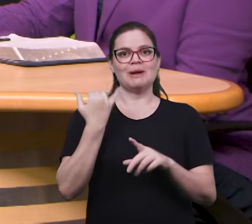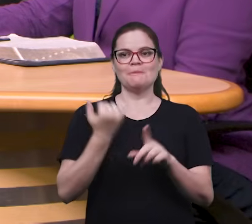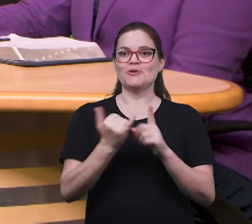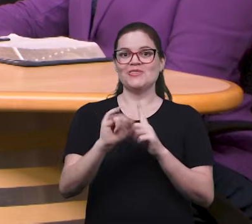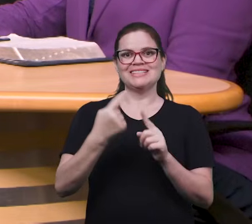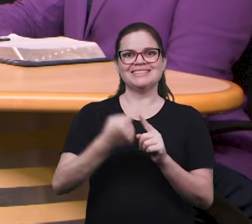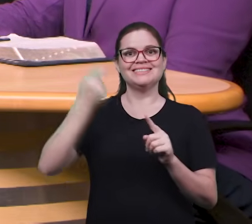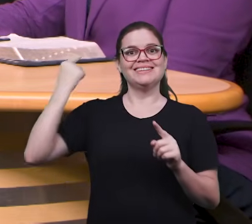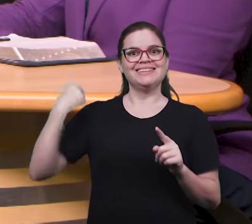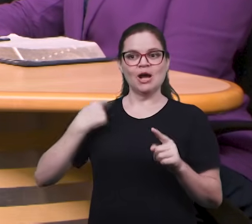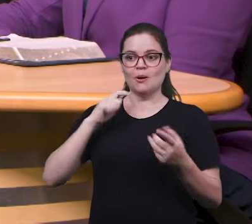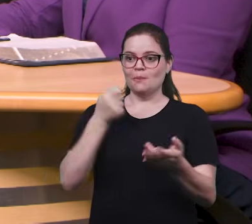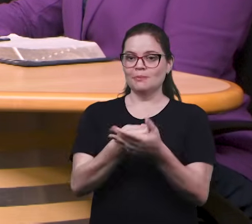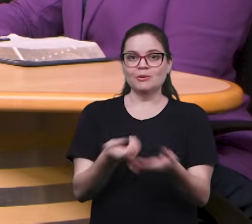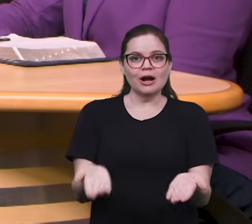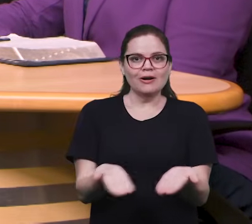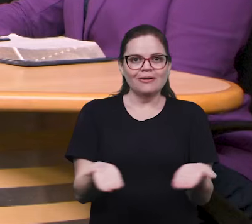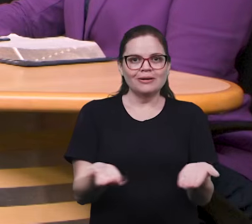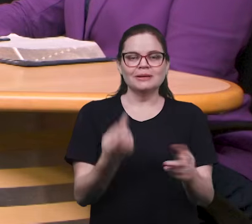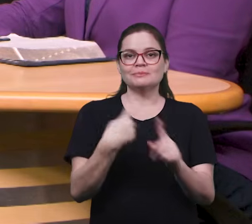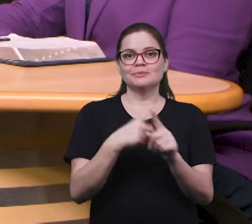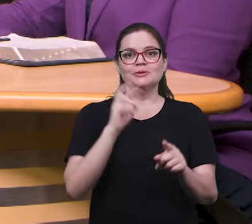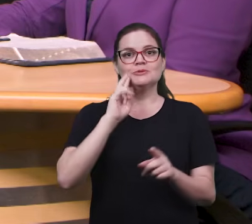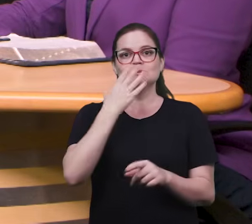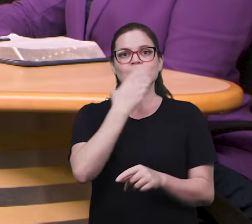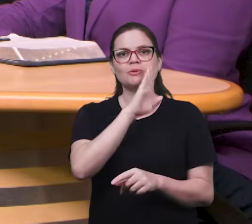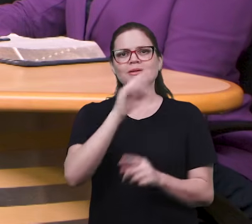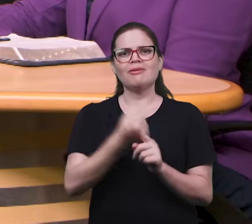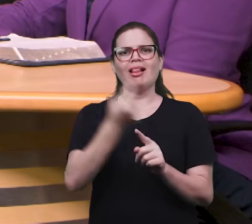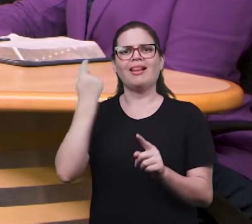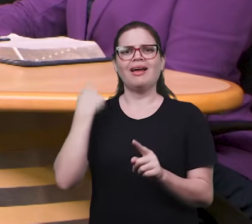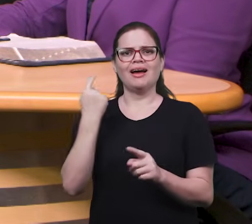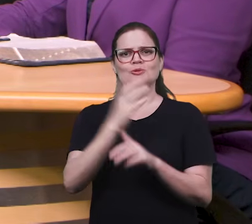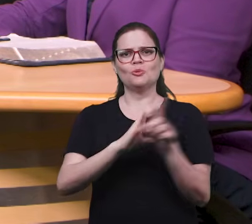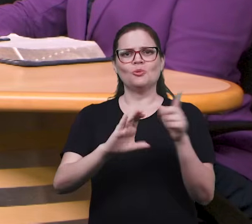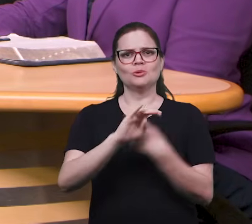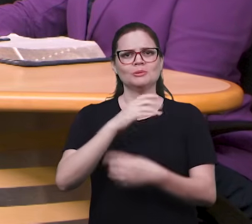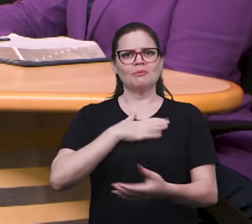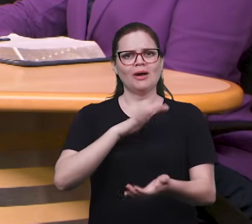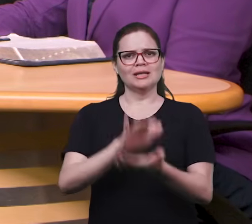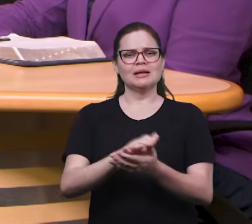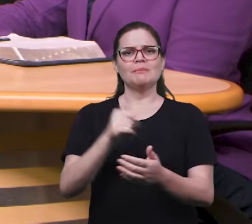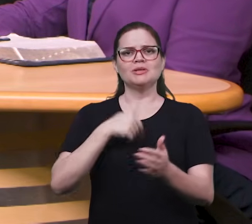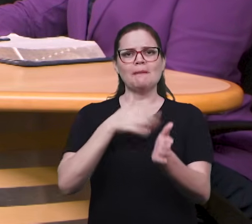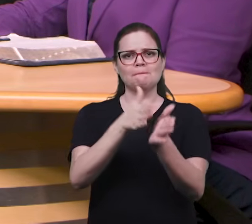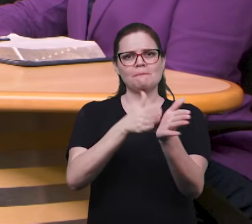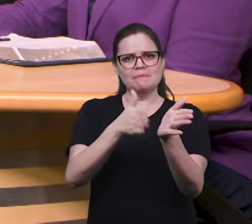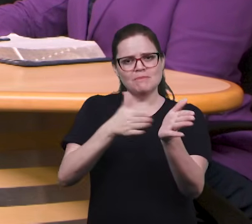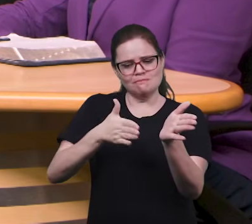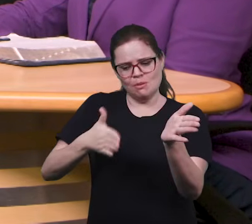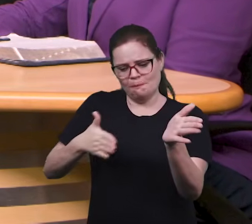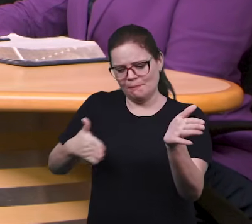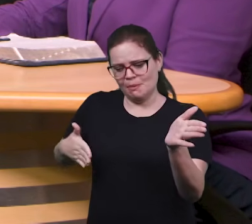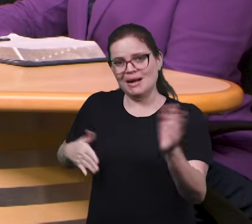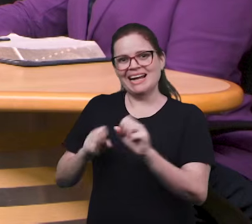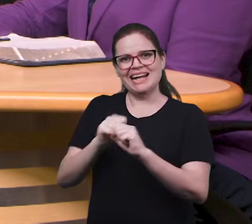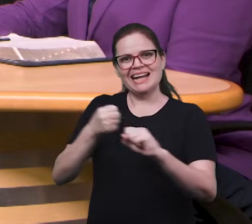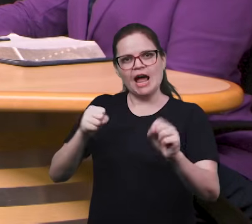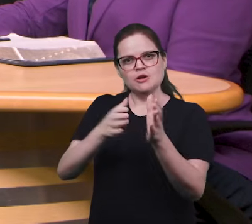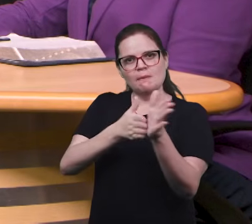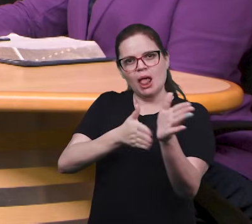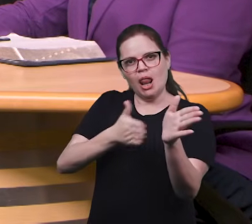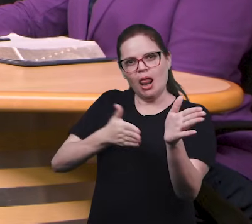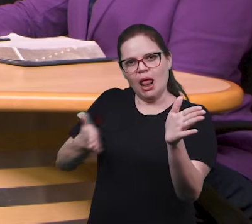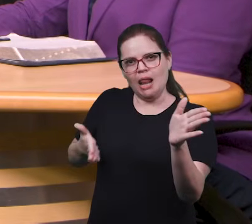trabalho se cumprindo naquela promessa que o Senhor fez lá no passado, né, que as crianças do mundo todo, esse trem tão grande, eu ali